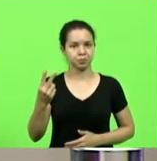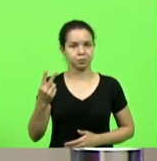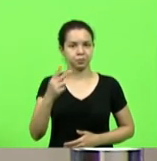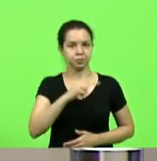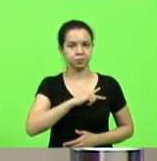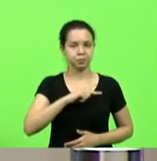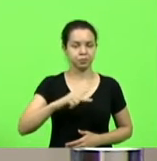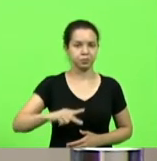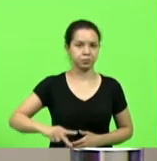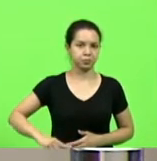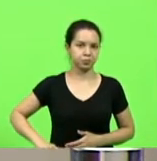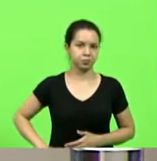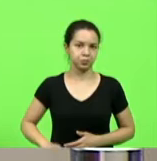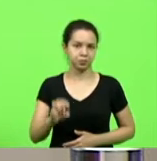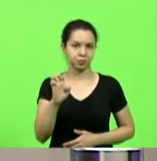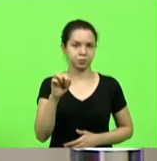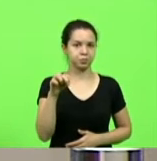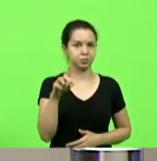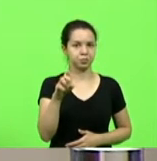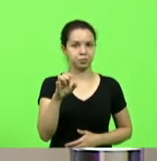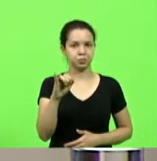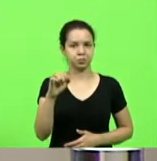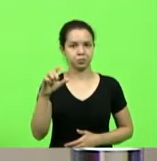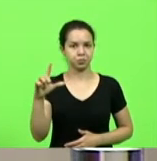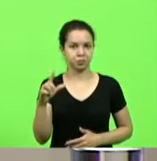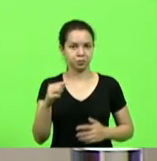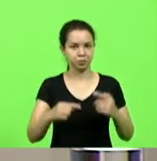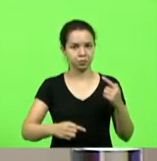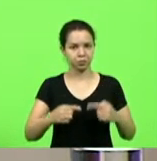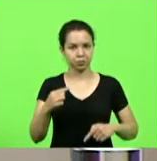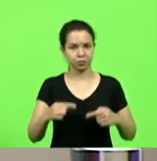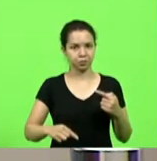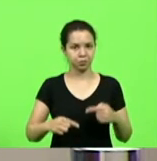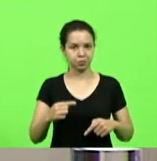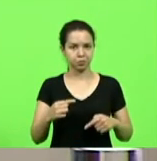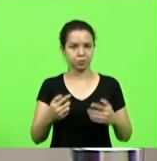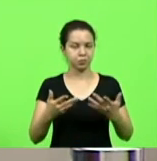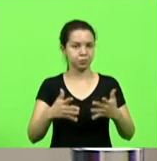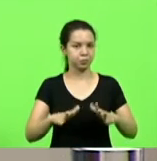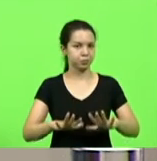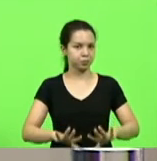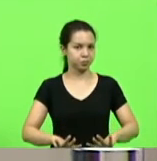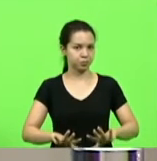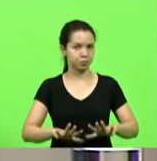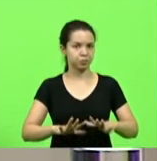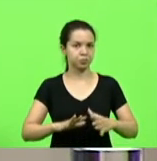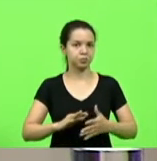MDU Interact Brasil, em discussão. Não havendo